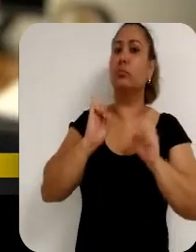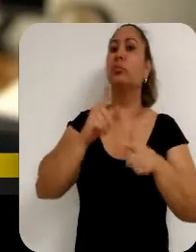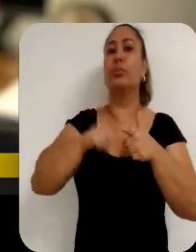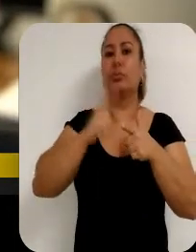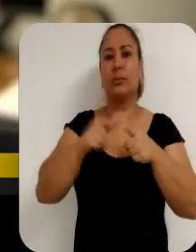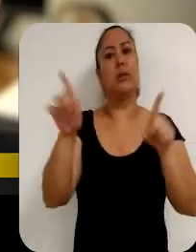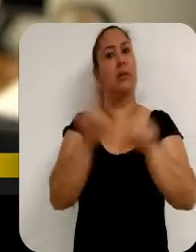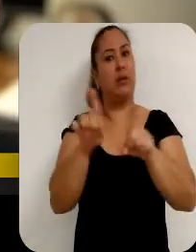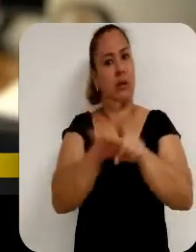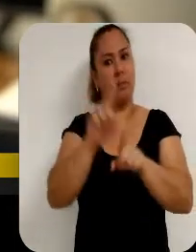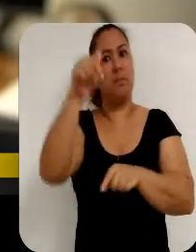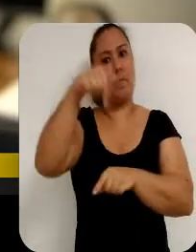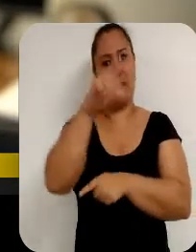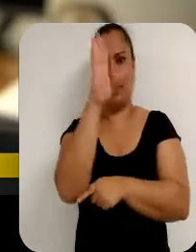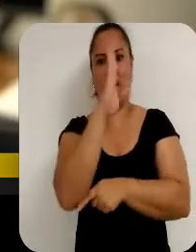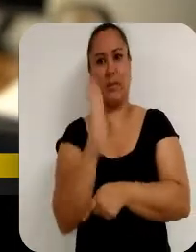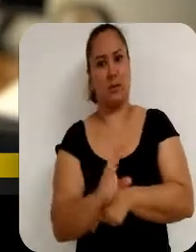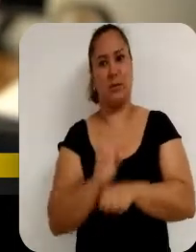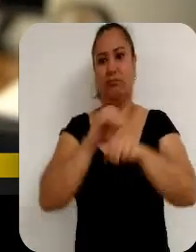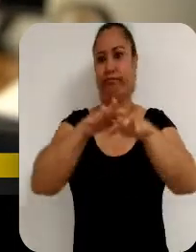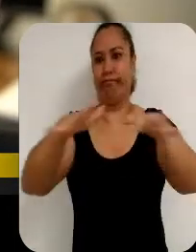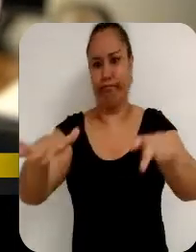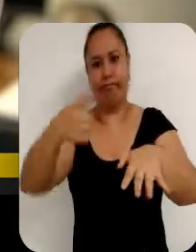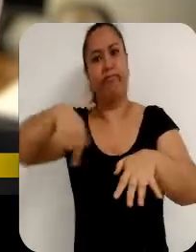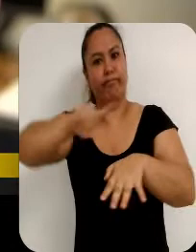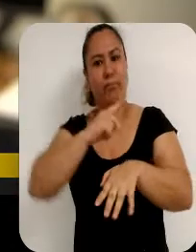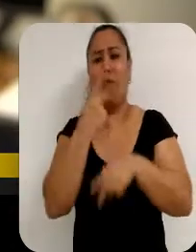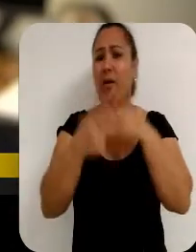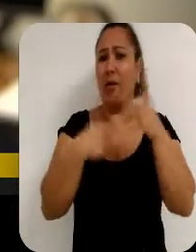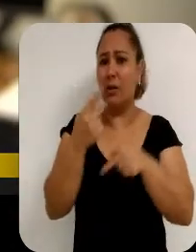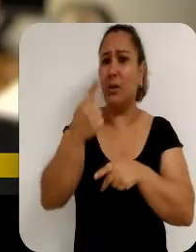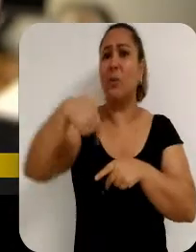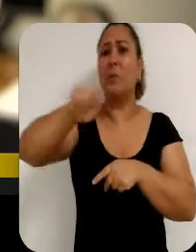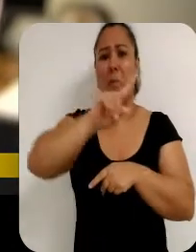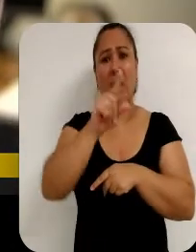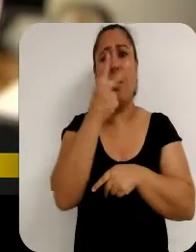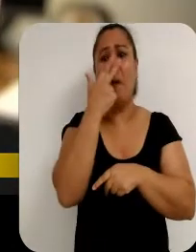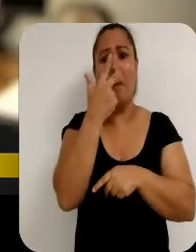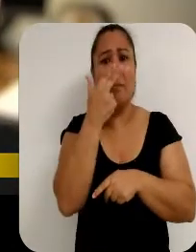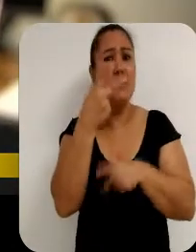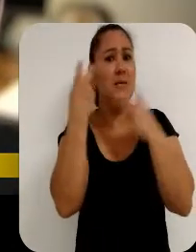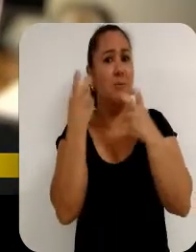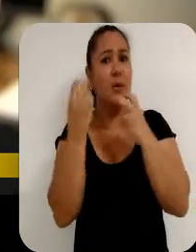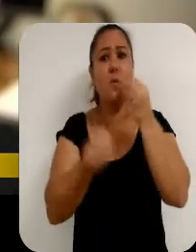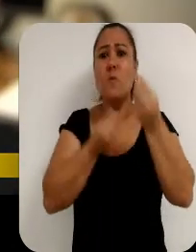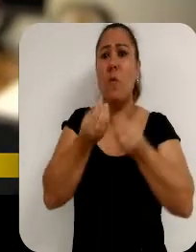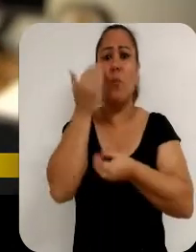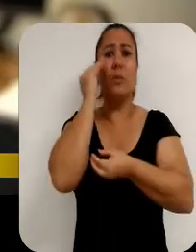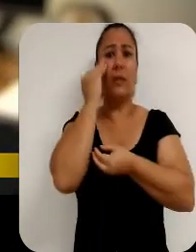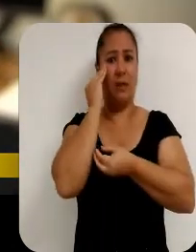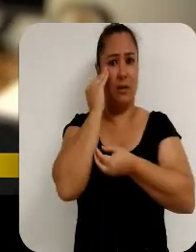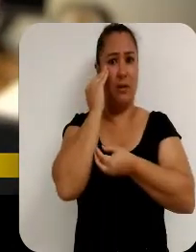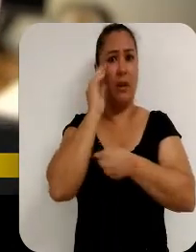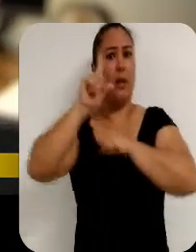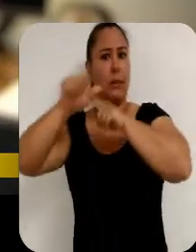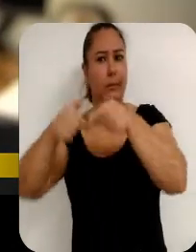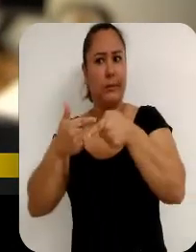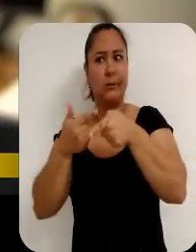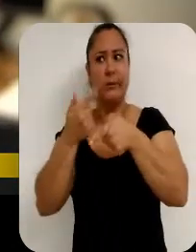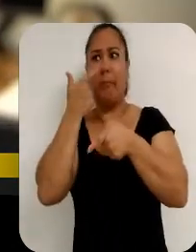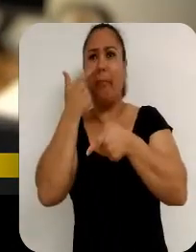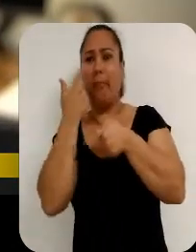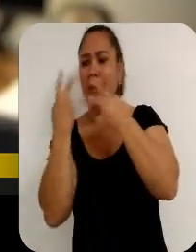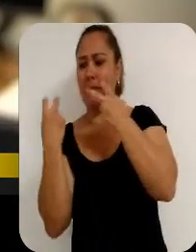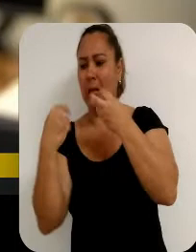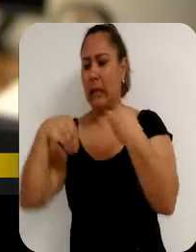consegue entender uma situação e conceber como ela se desdobra. E aí a gente volta para a mistura entre resultados e políticas. O